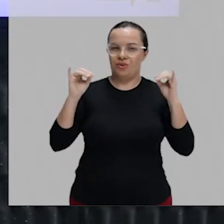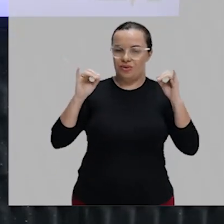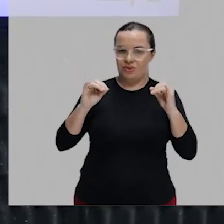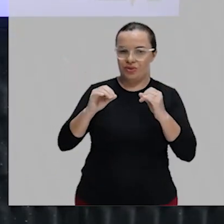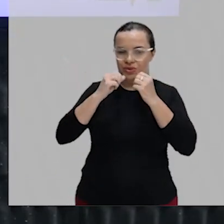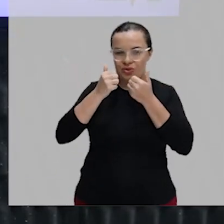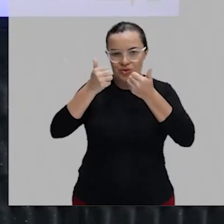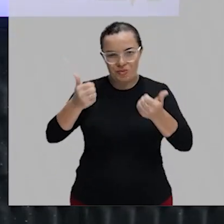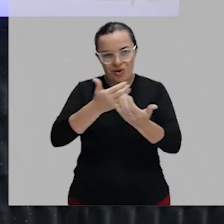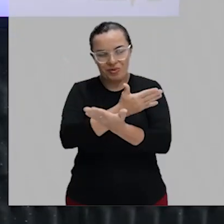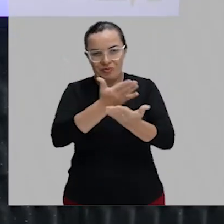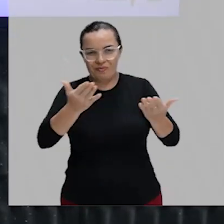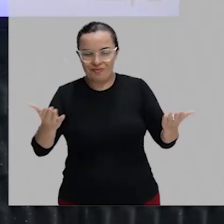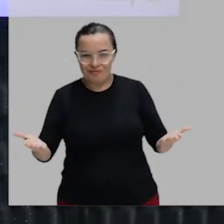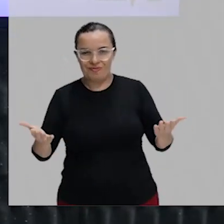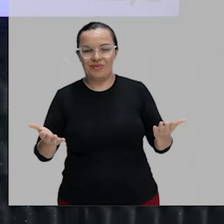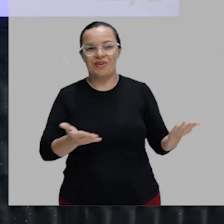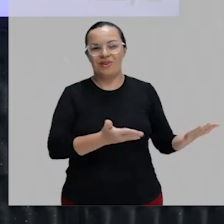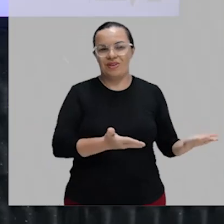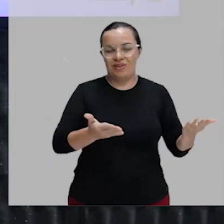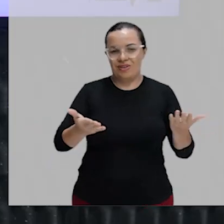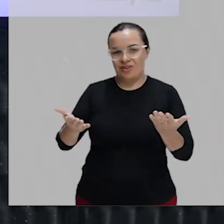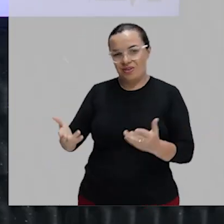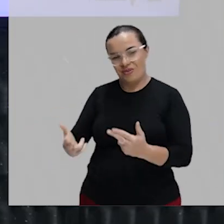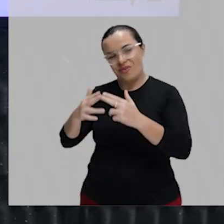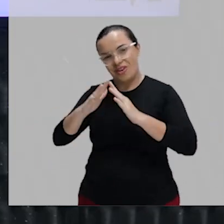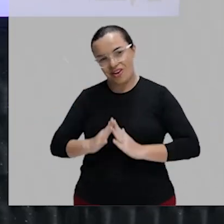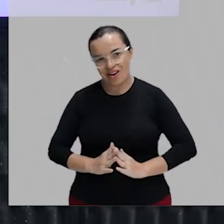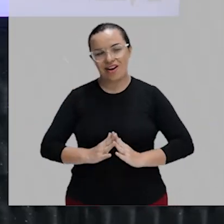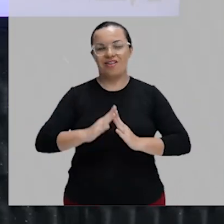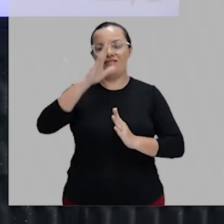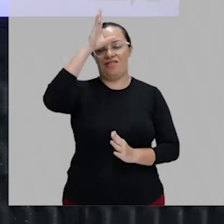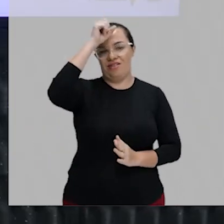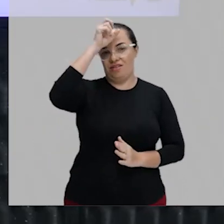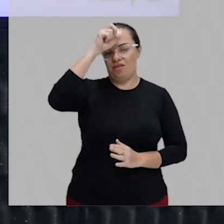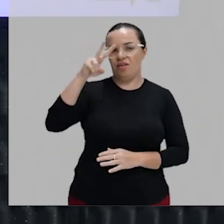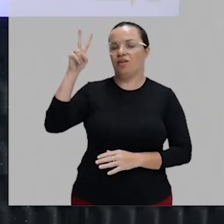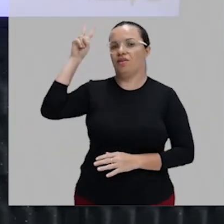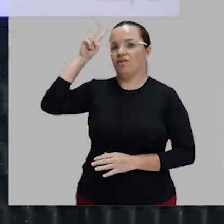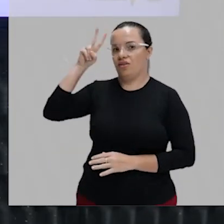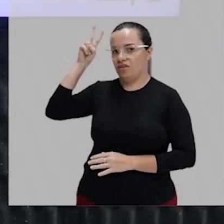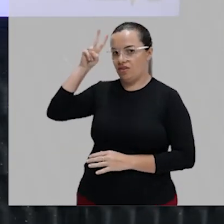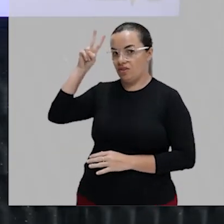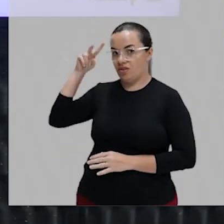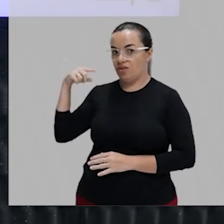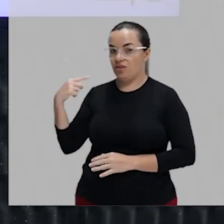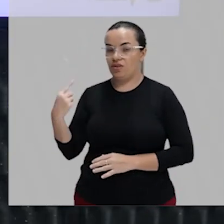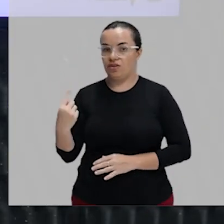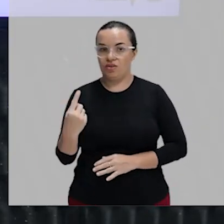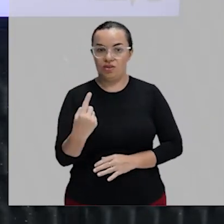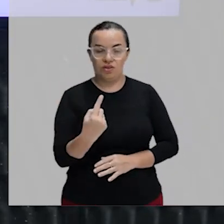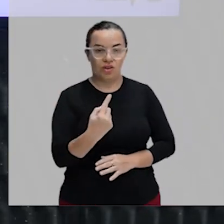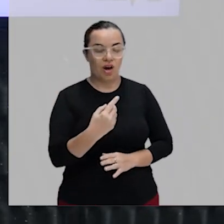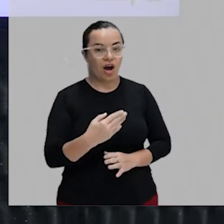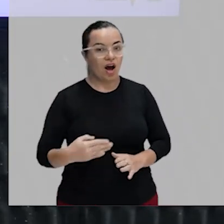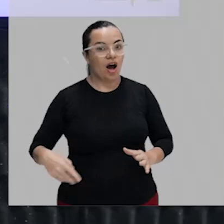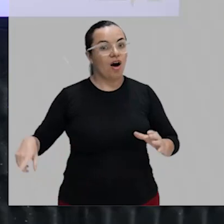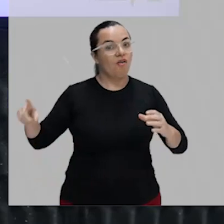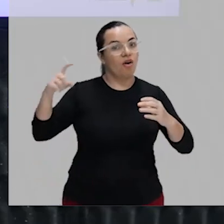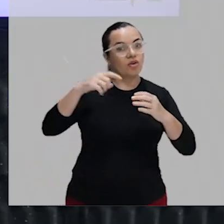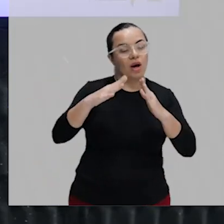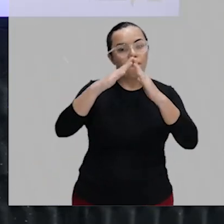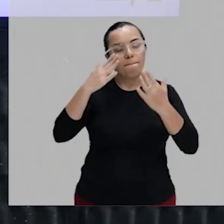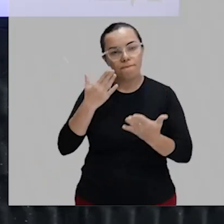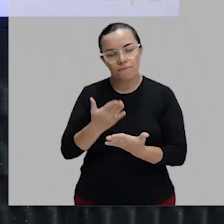pessoal, tudo bem com vocês? Sejam bem-vindos a mais um Fica em Casa Aprendendo. Lembrando que a maioria de vocês já voltaram para a escola,